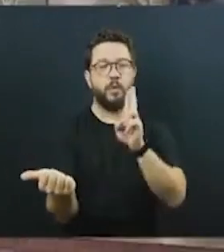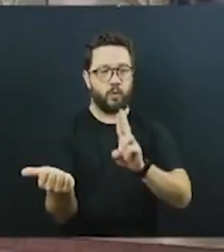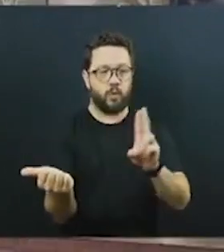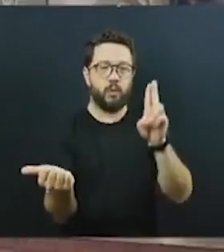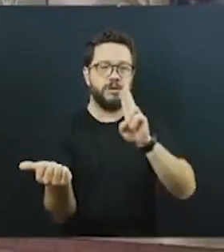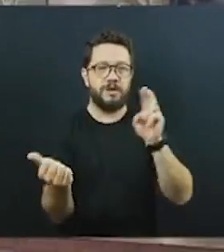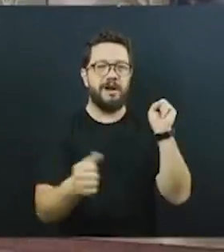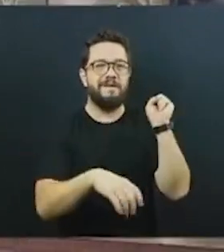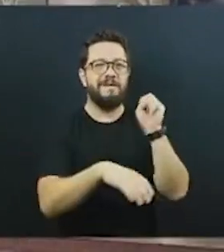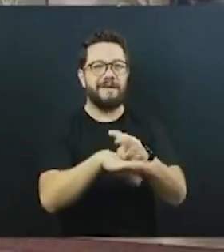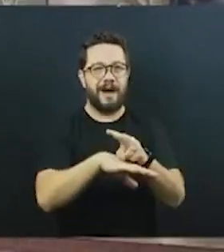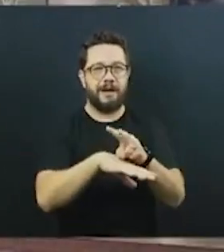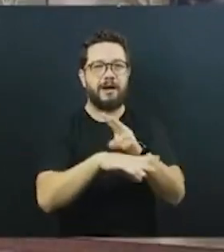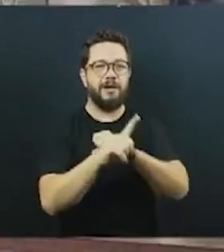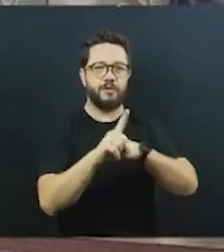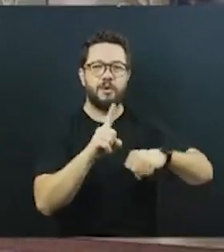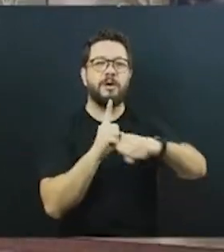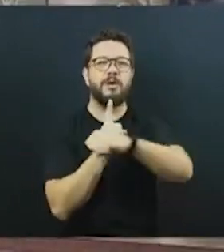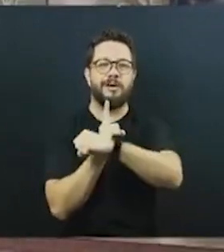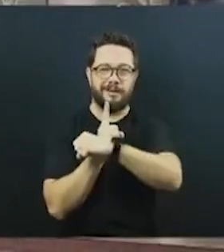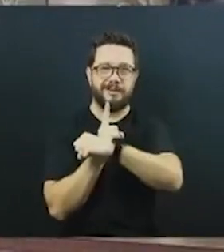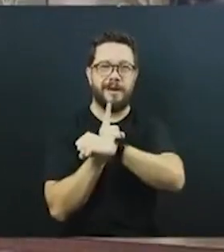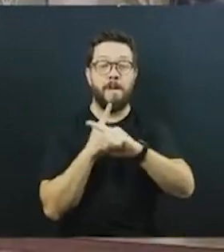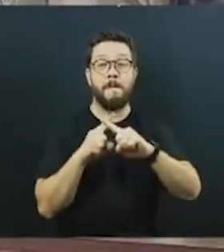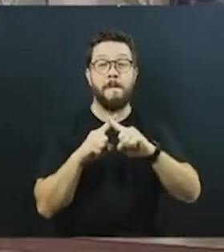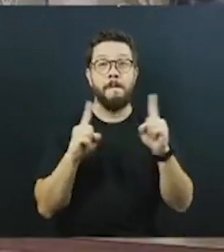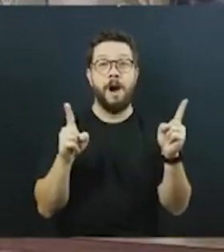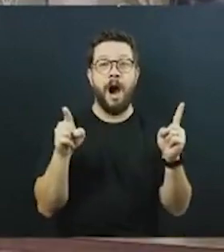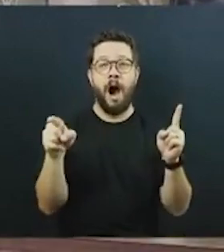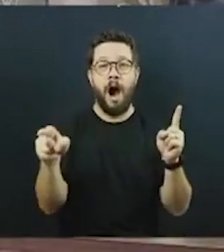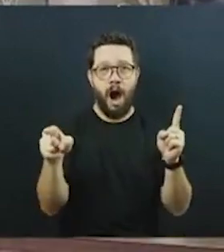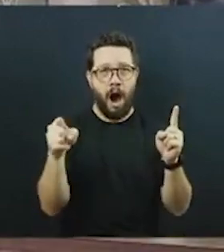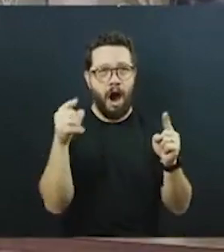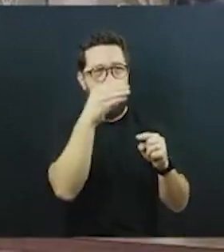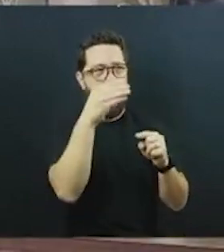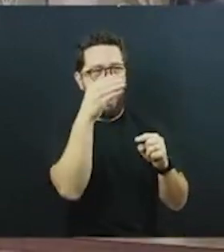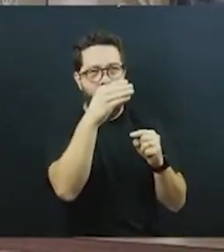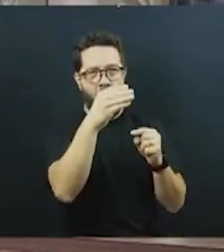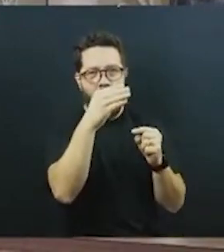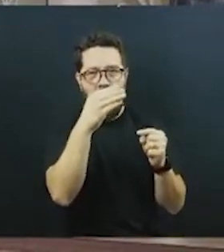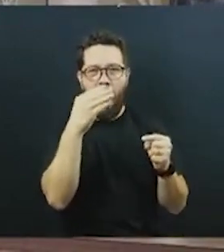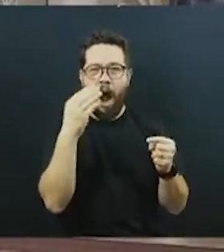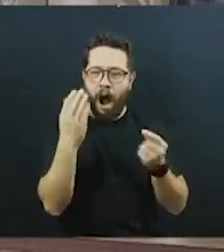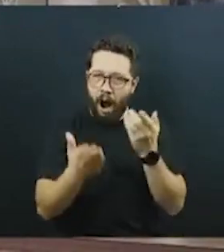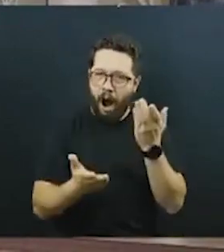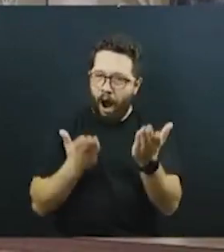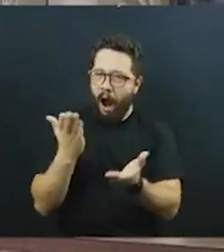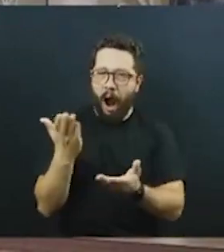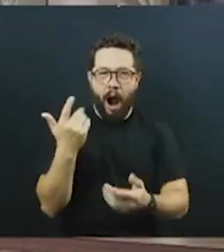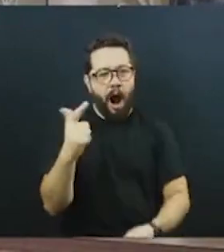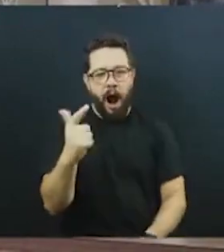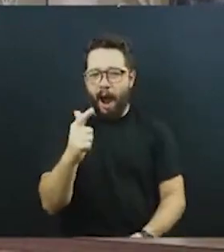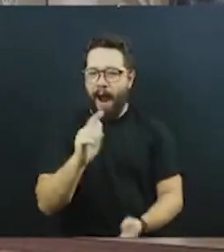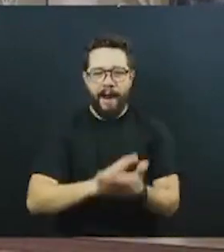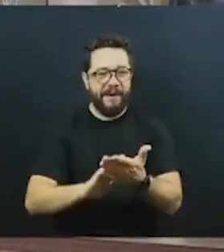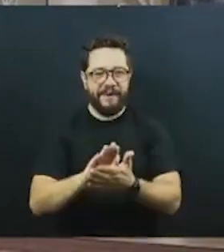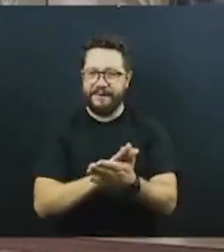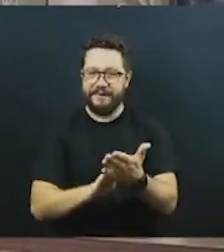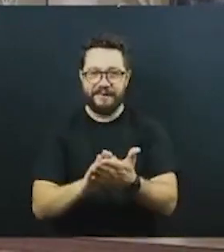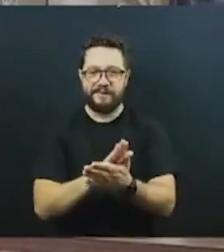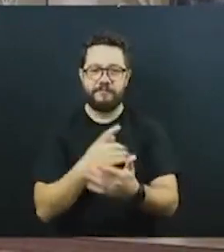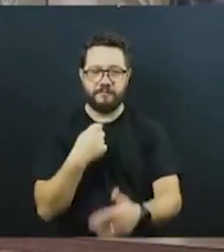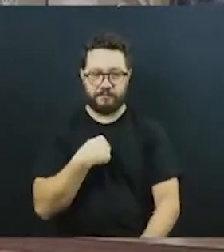mas de tratamento não existe. Mas estamos avançando nessa casa. Eu fiz a pergunta